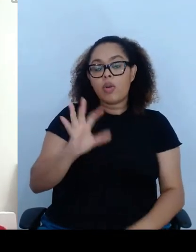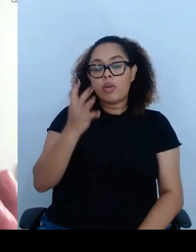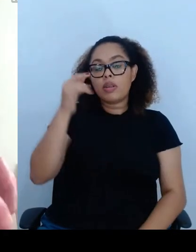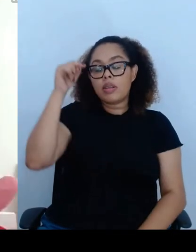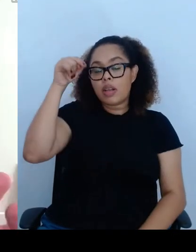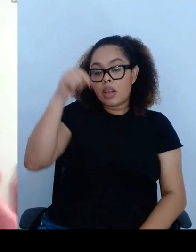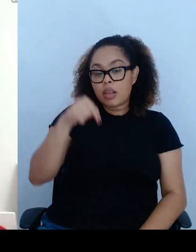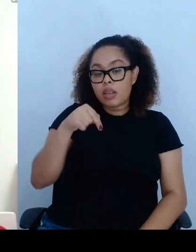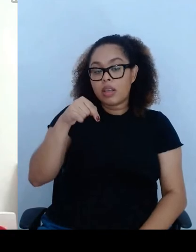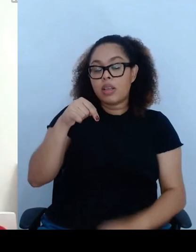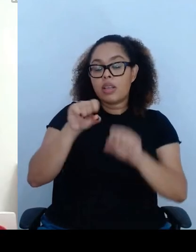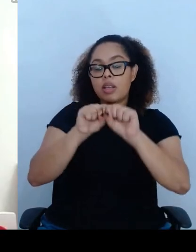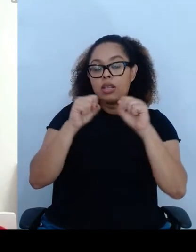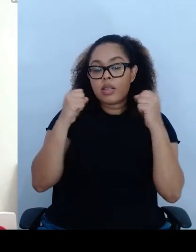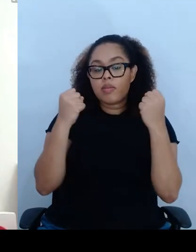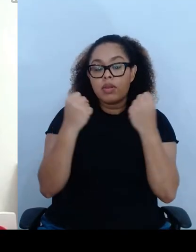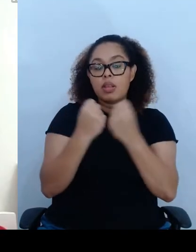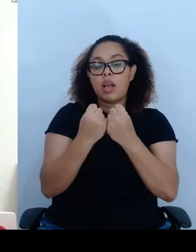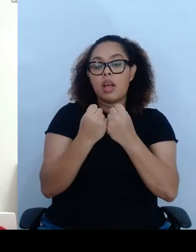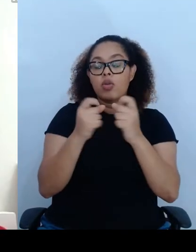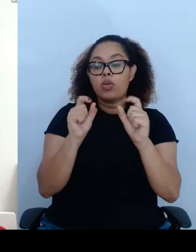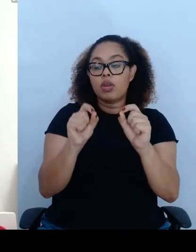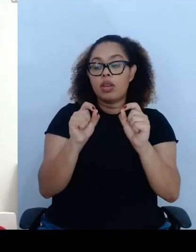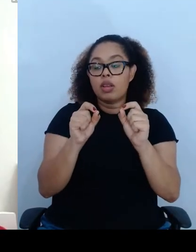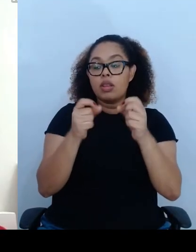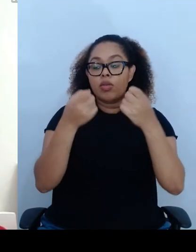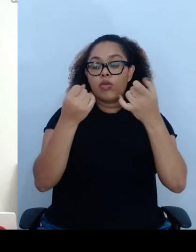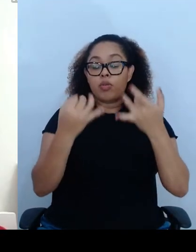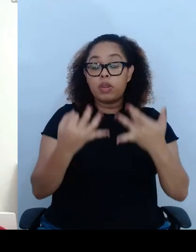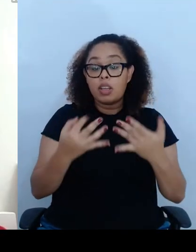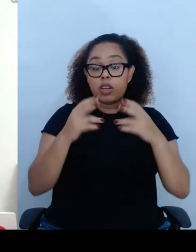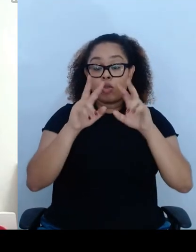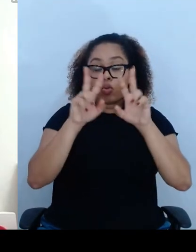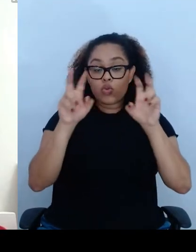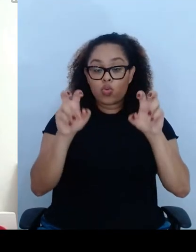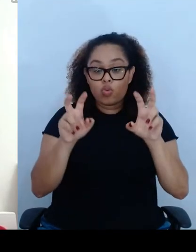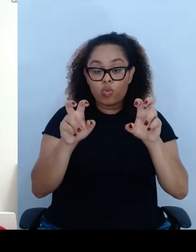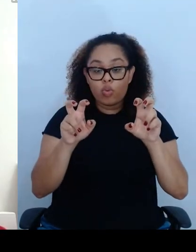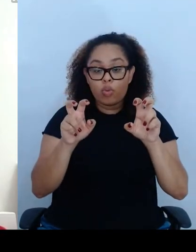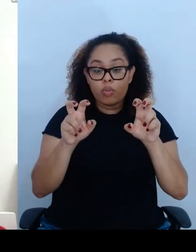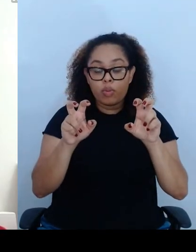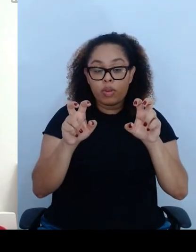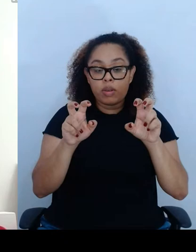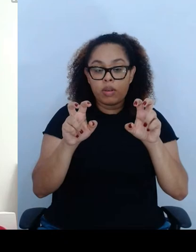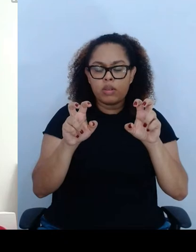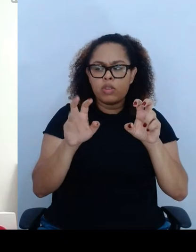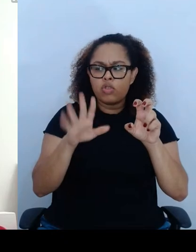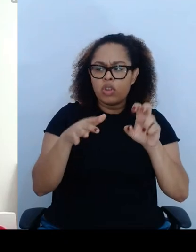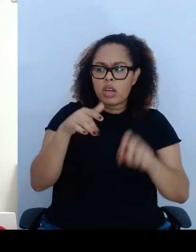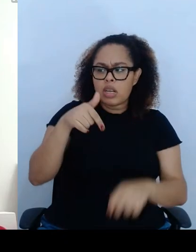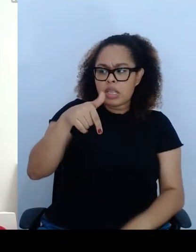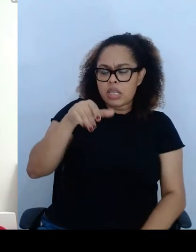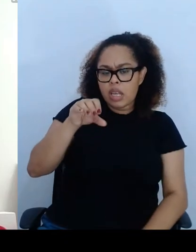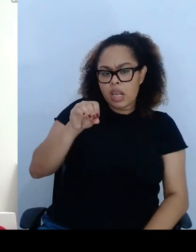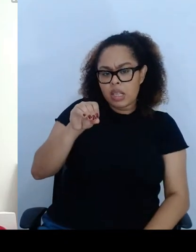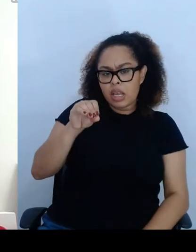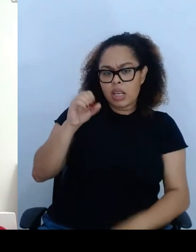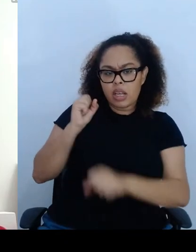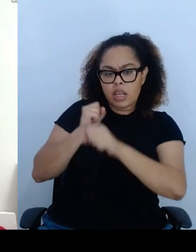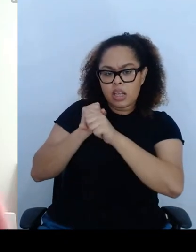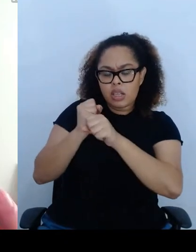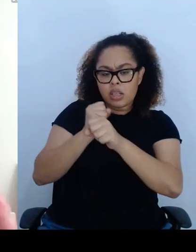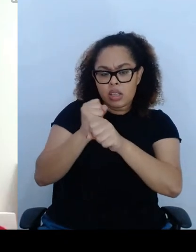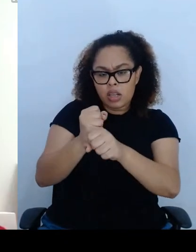nesse seminário porque estamos falando do que foi feito a 70 anos se Nós pensamos